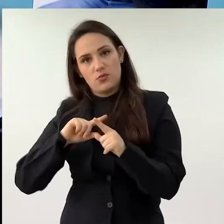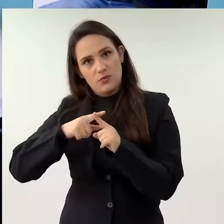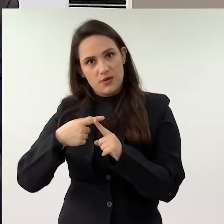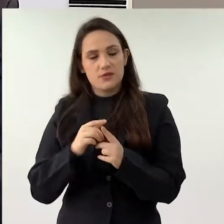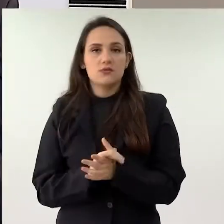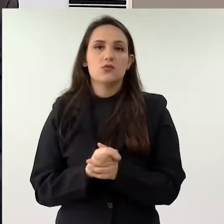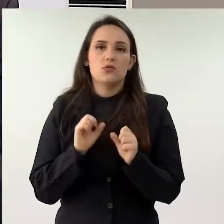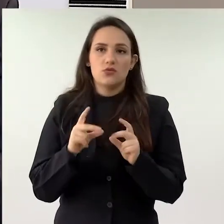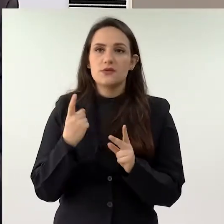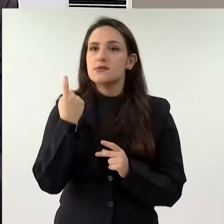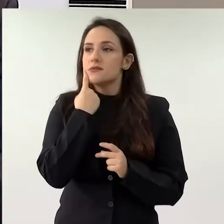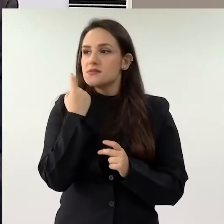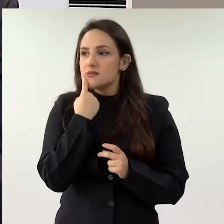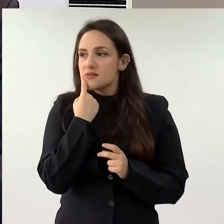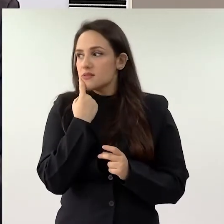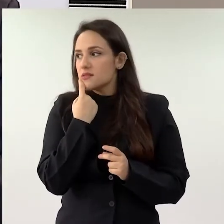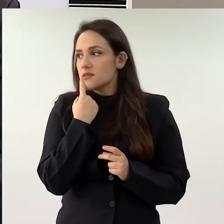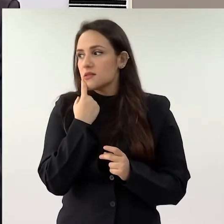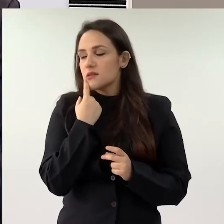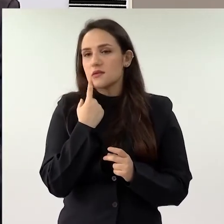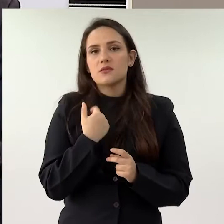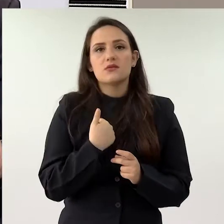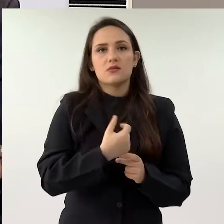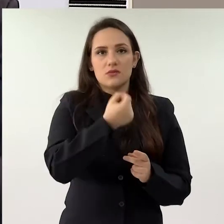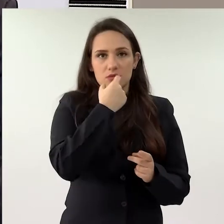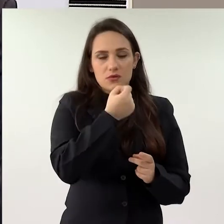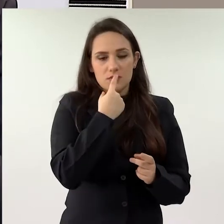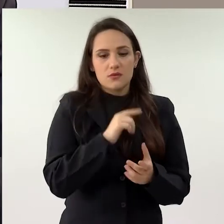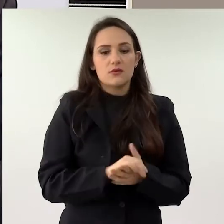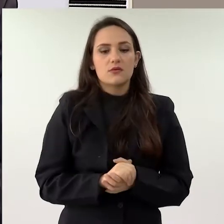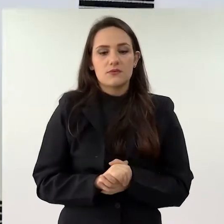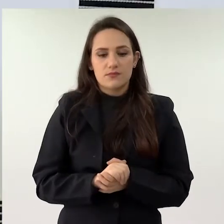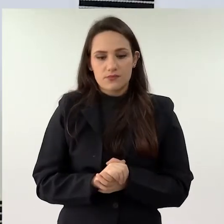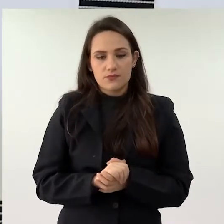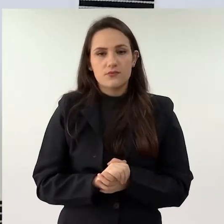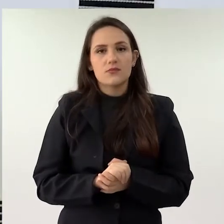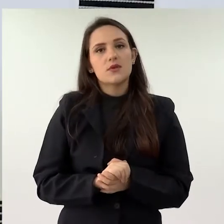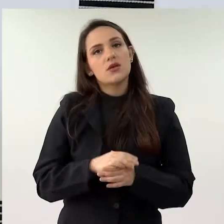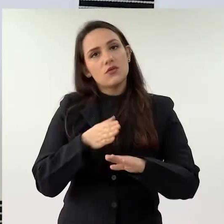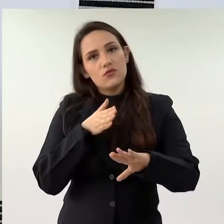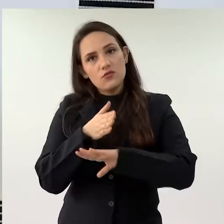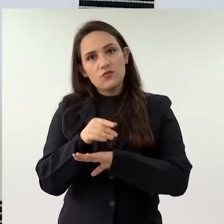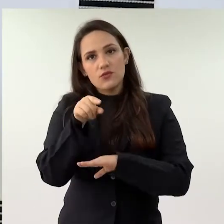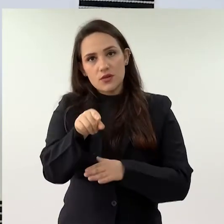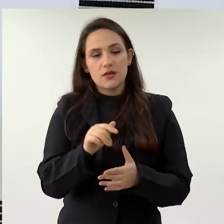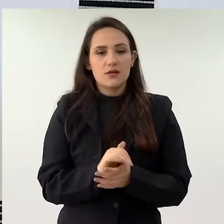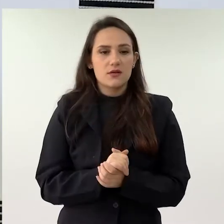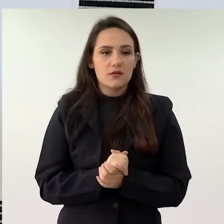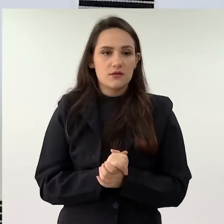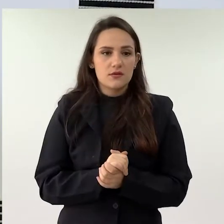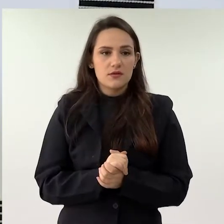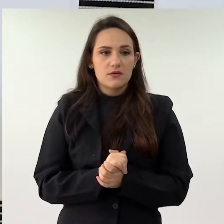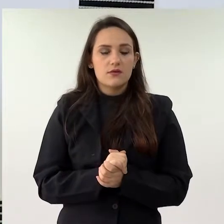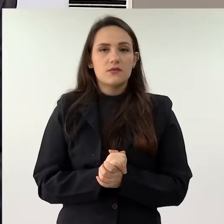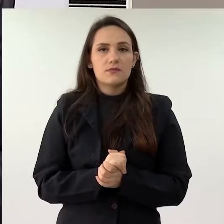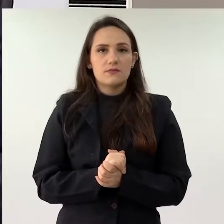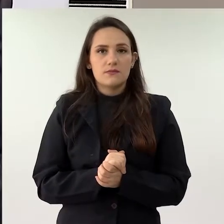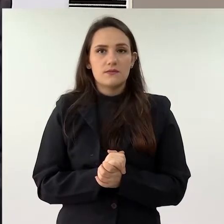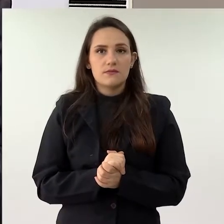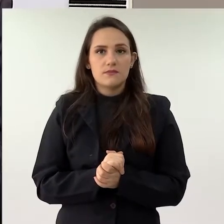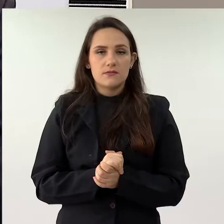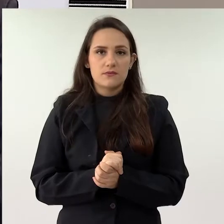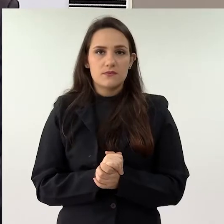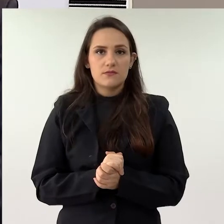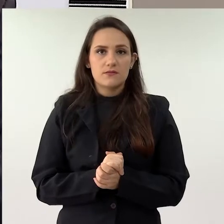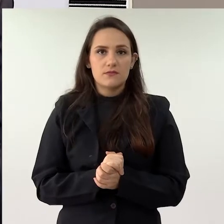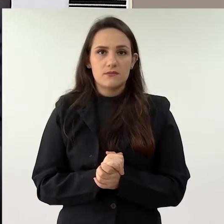ainda tem uma cloroquina, mas eu estou com a saturação lá embaixo. Ele falou, corre para cá. Chegando lá, esquece cloroquina e vamos na coisa que